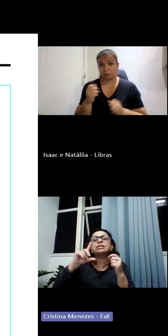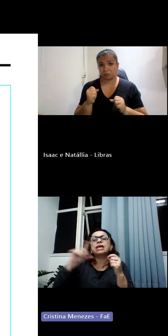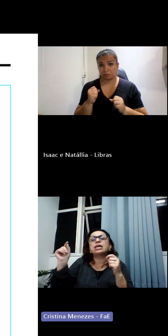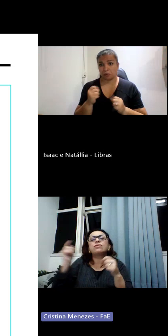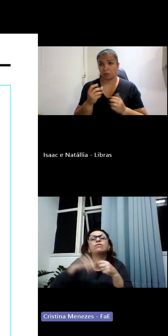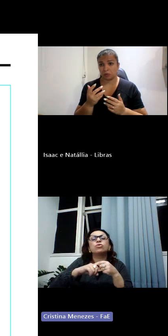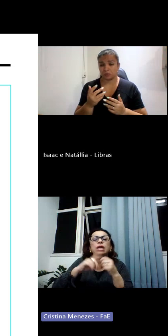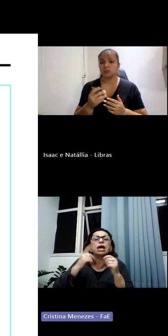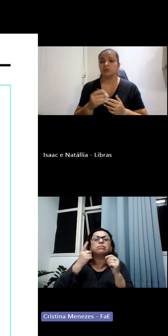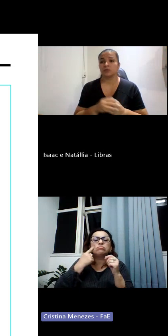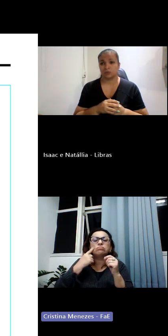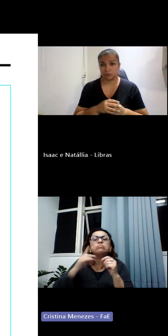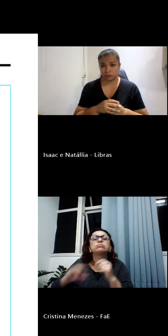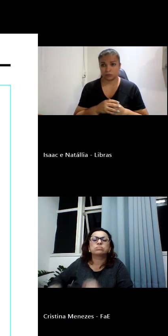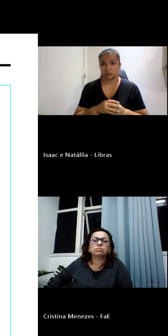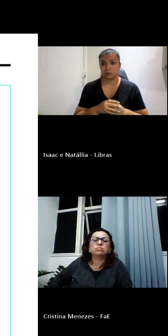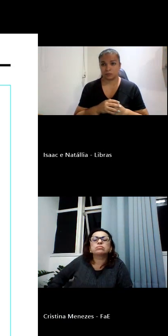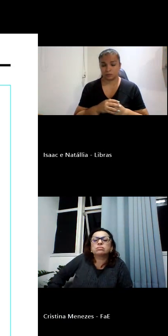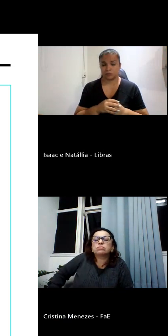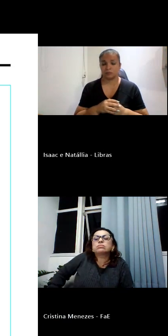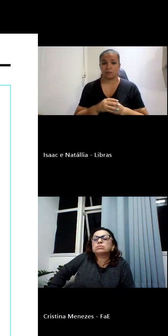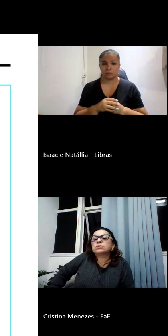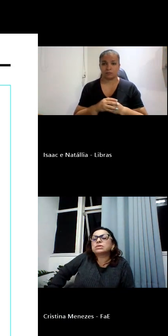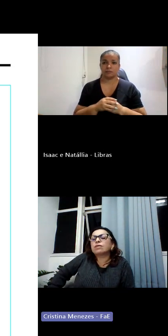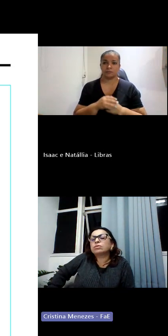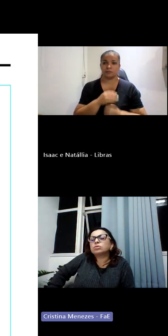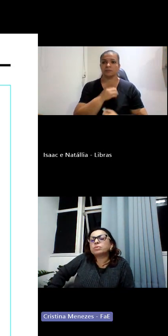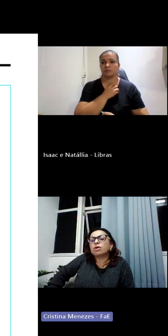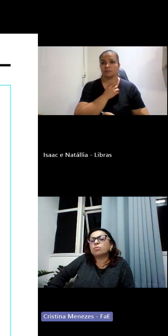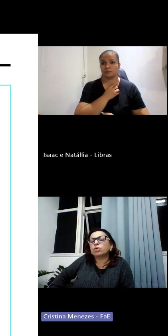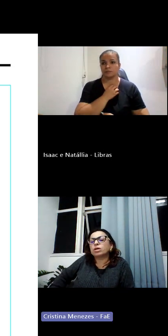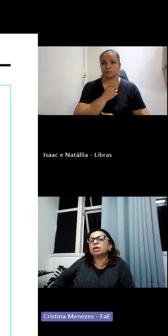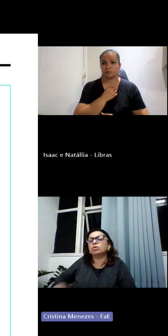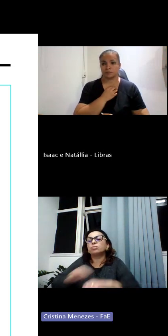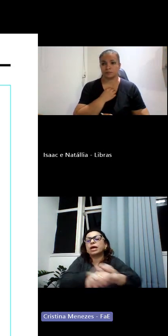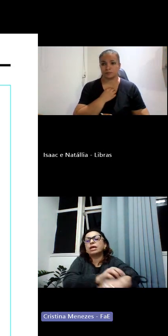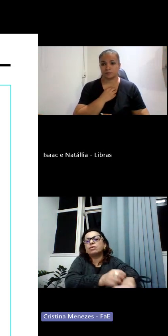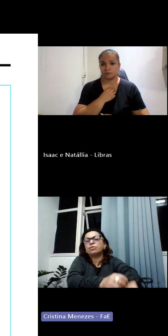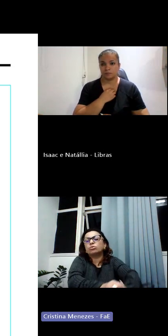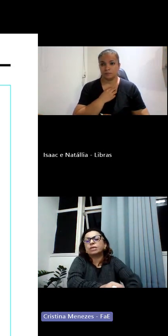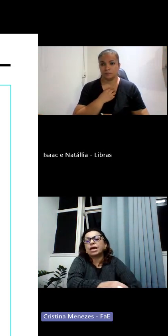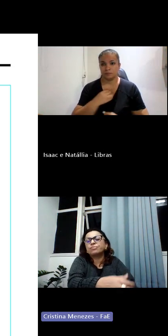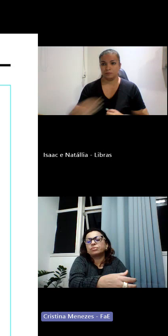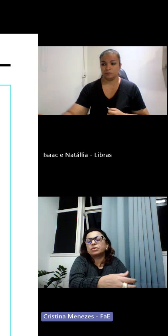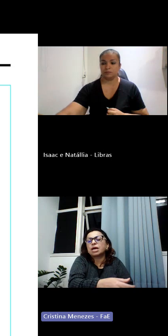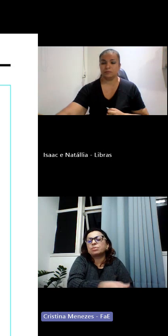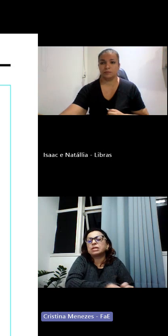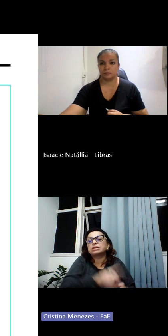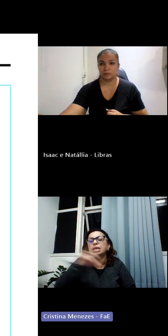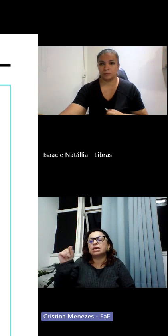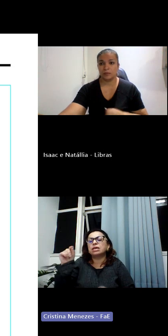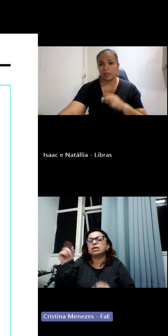Ele vai sair e vai esteja no voltar. modo de exibição. Vamos esperar um pouquinho para ele voltar, tá? Para ele sair e